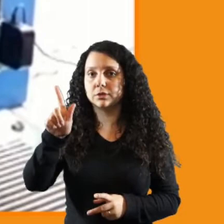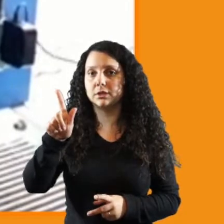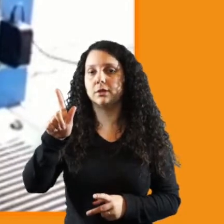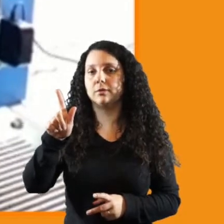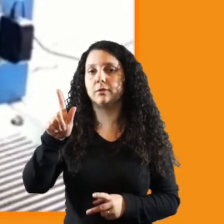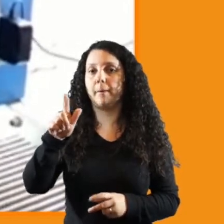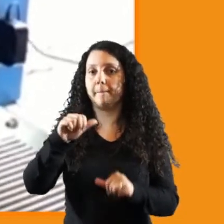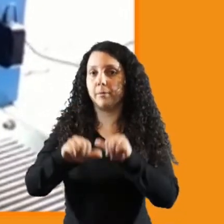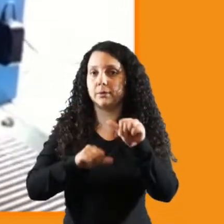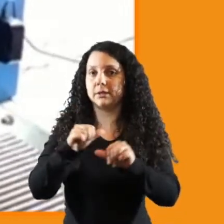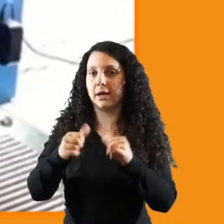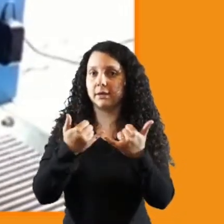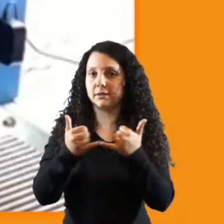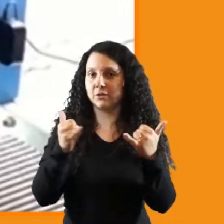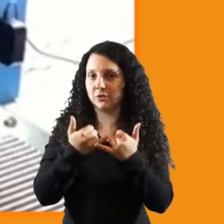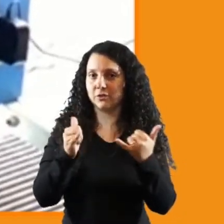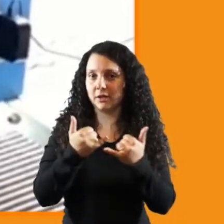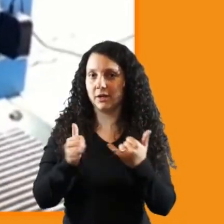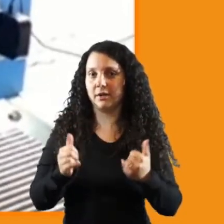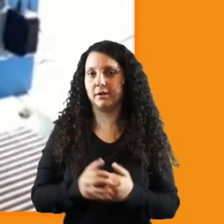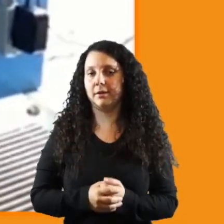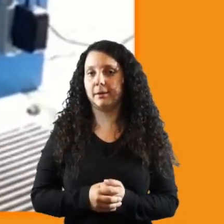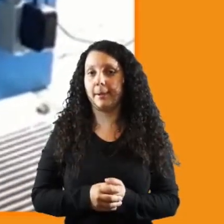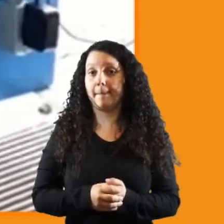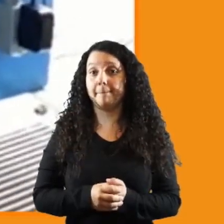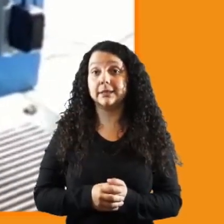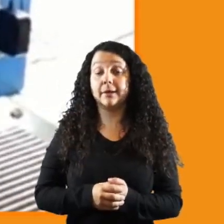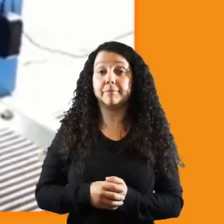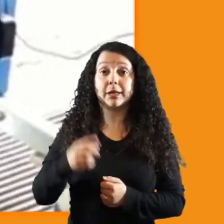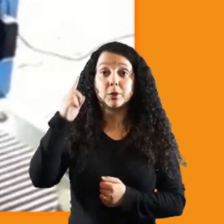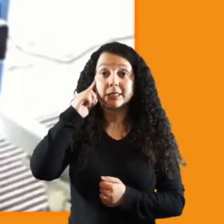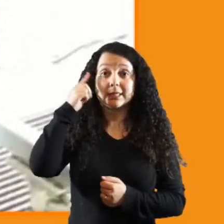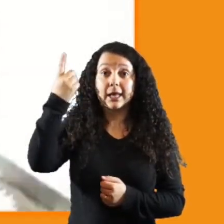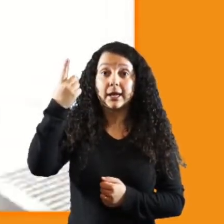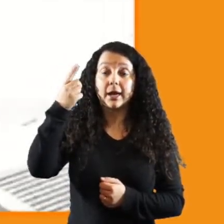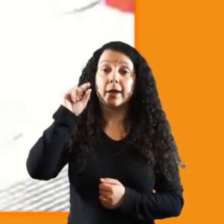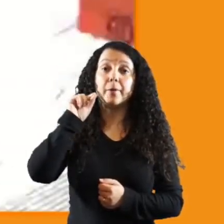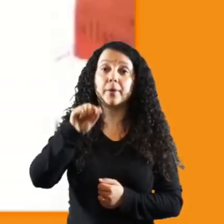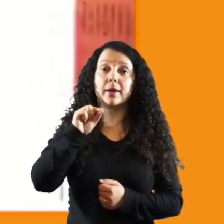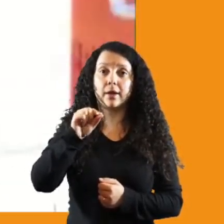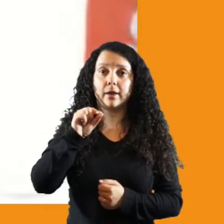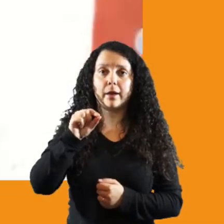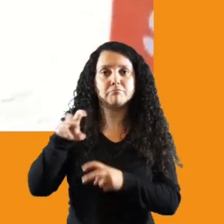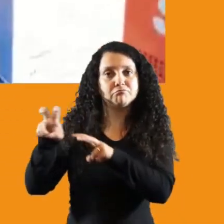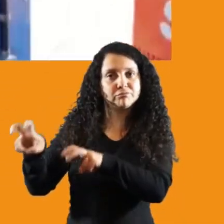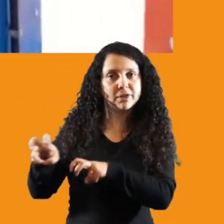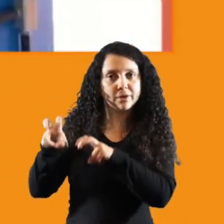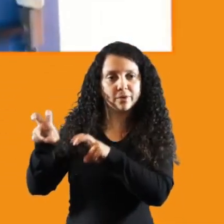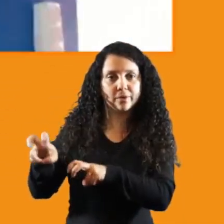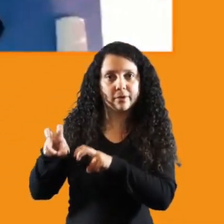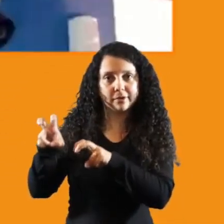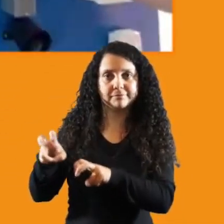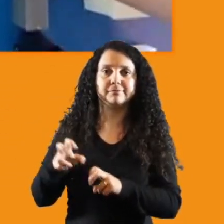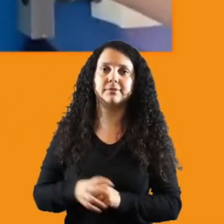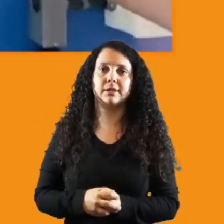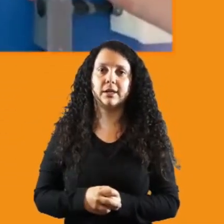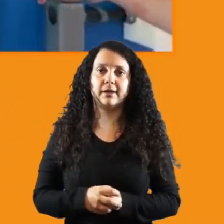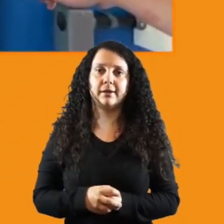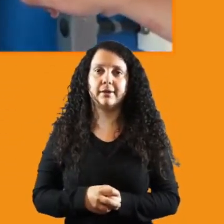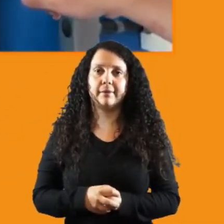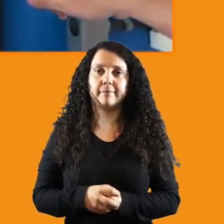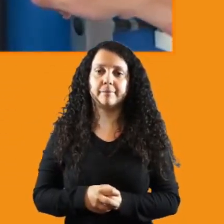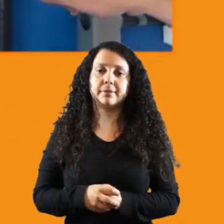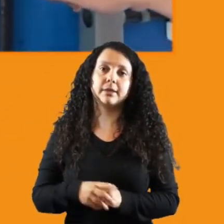o camping, né? E aí, pro camping, né? Nós temos alguns componentes a mais, Potter. Aqui nós temos uma tomada para o carregamento no